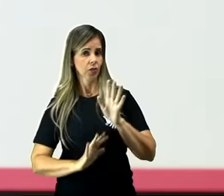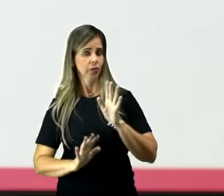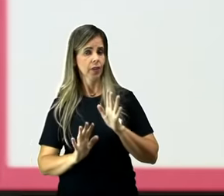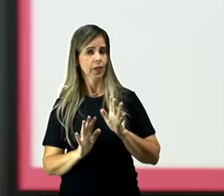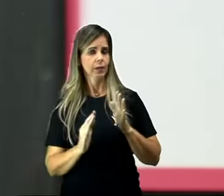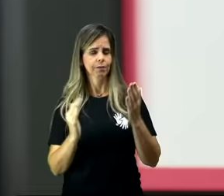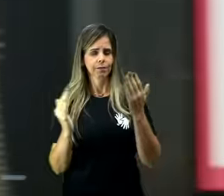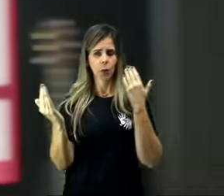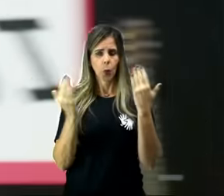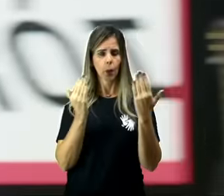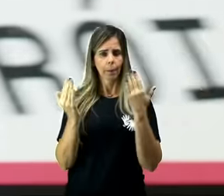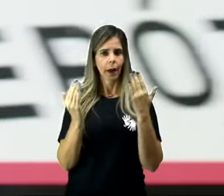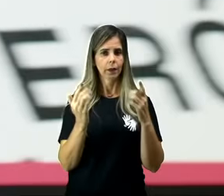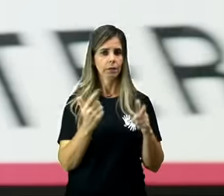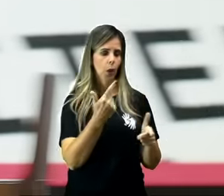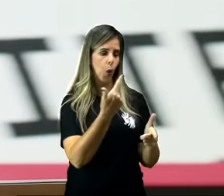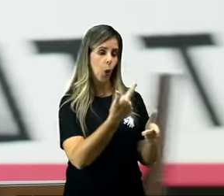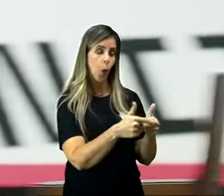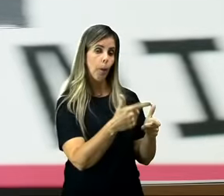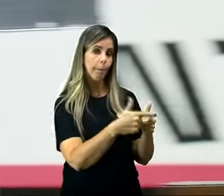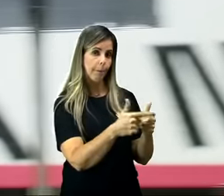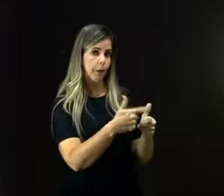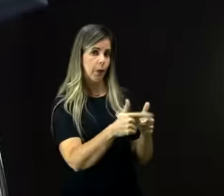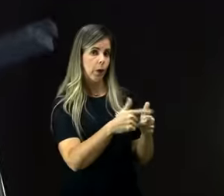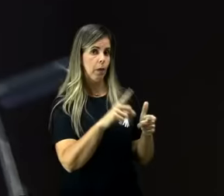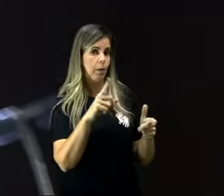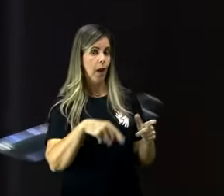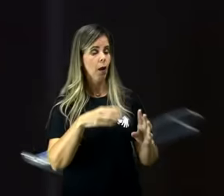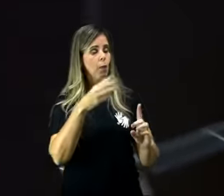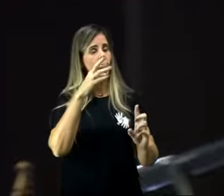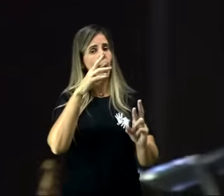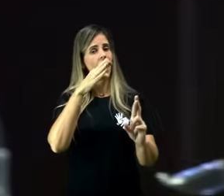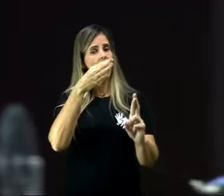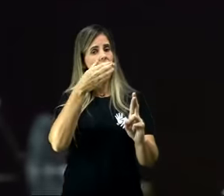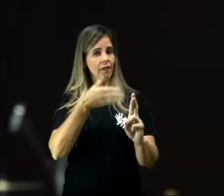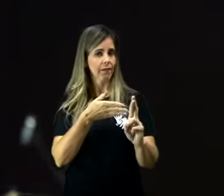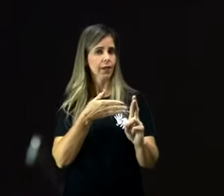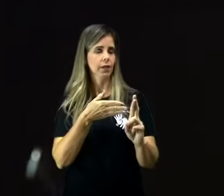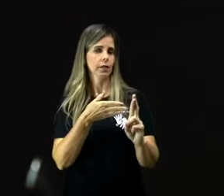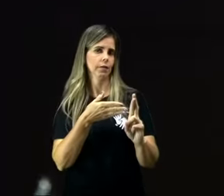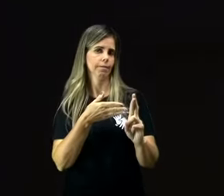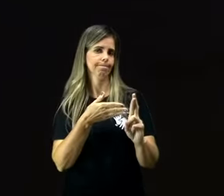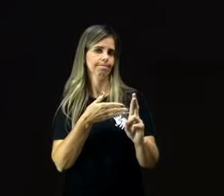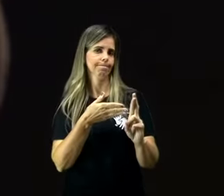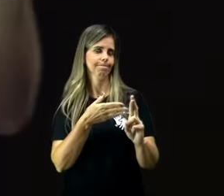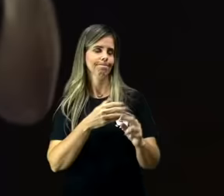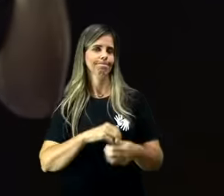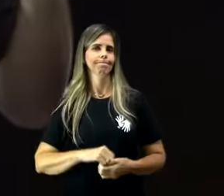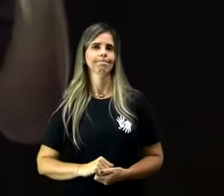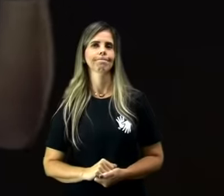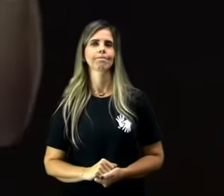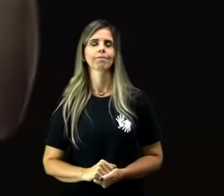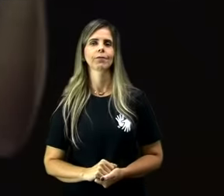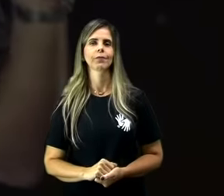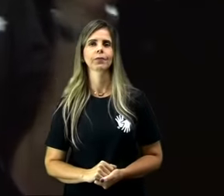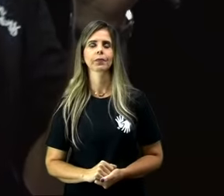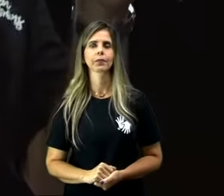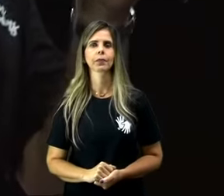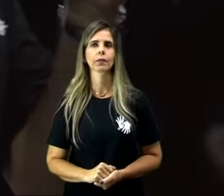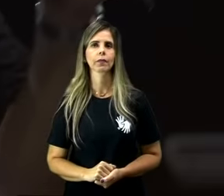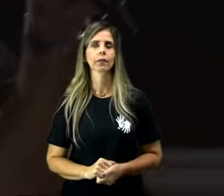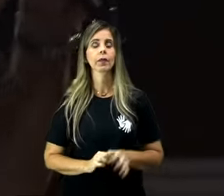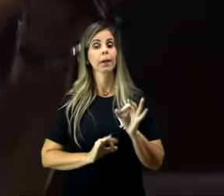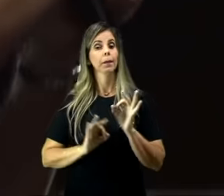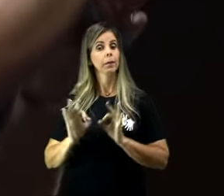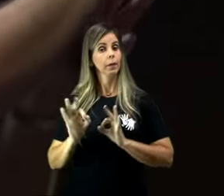Eu vou pregar para quem está aqui, que vocês não estão animados. Só para quem está aqui essa palavra. Ó, ó, pega aqui, ó, ó. Prepara,